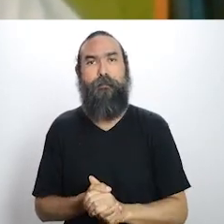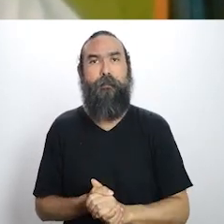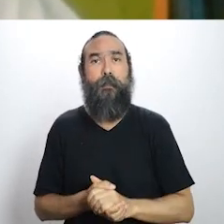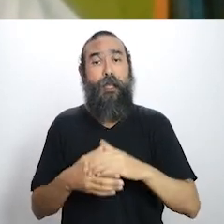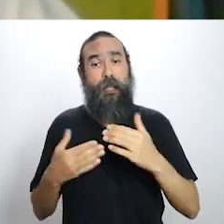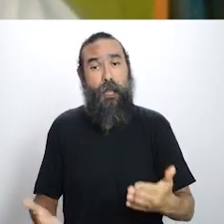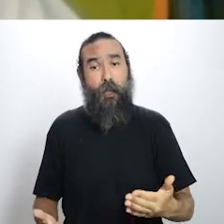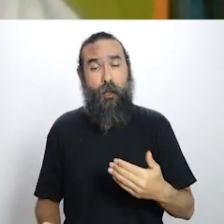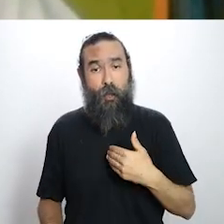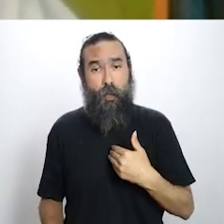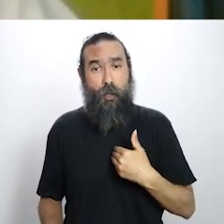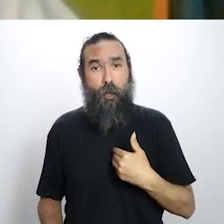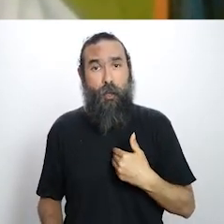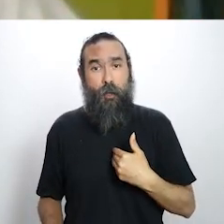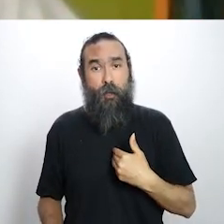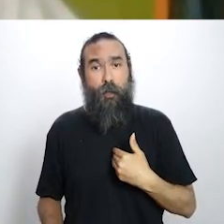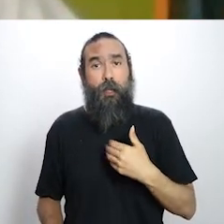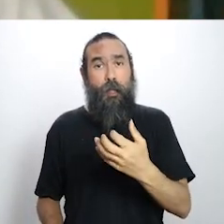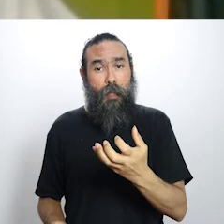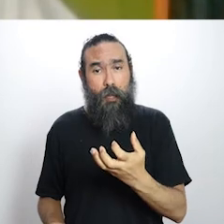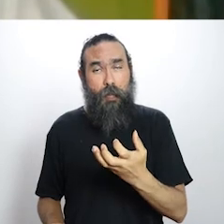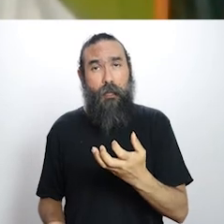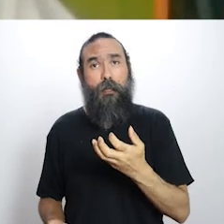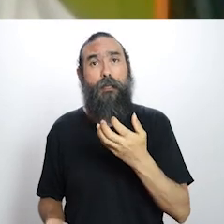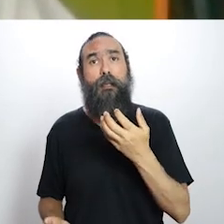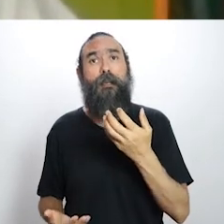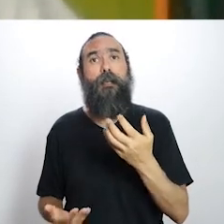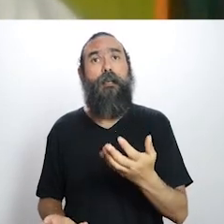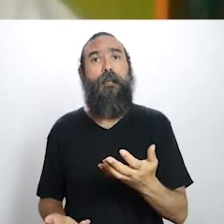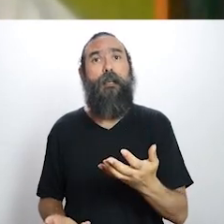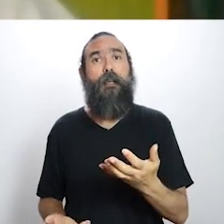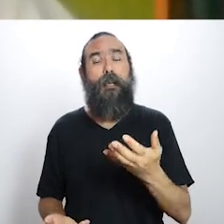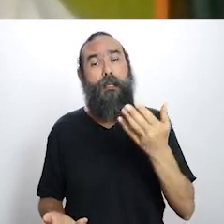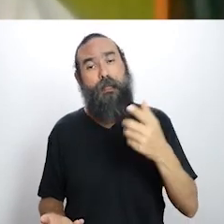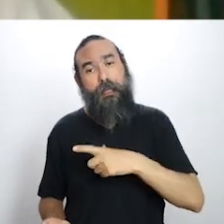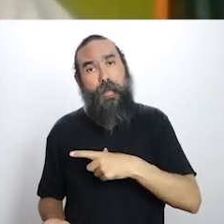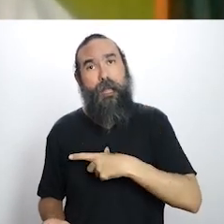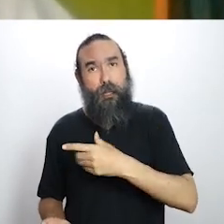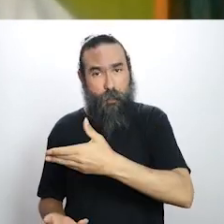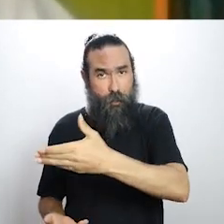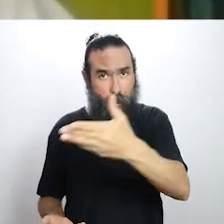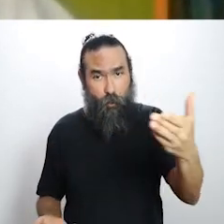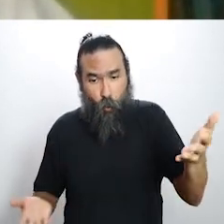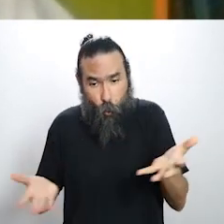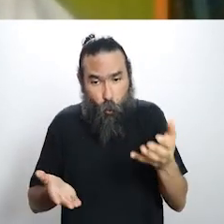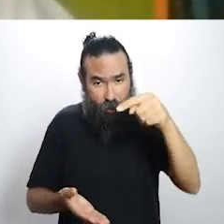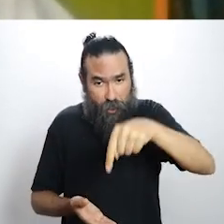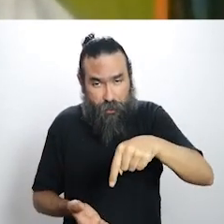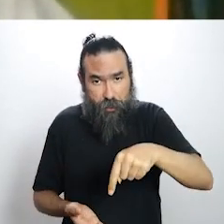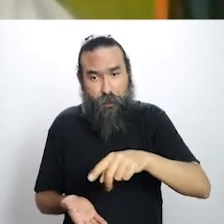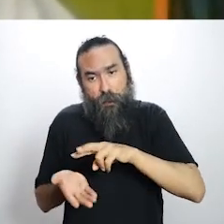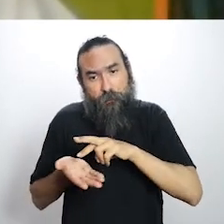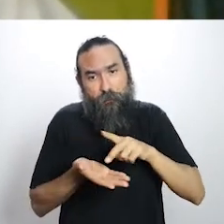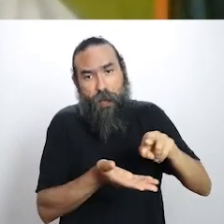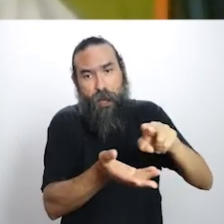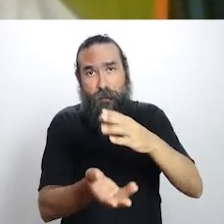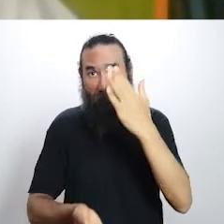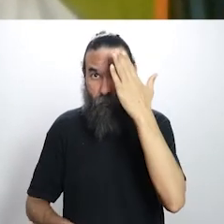Então, queria abrir aí. Acho que tem grandes mestres aqui da cultura.